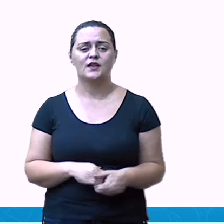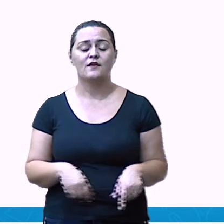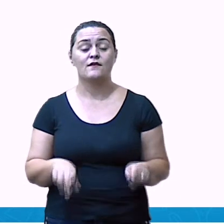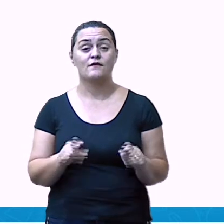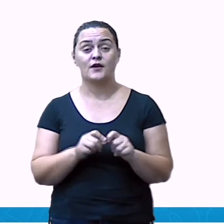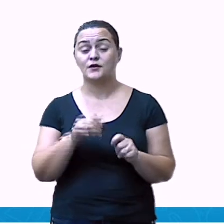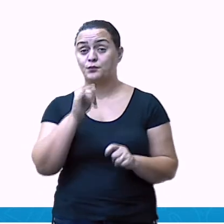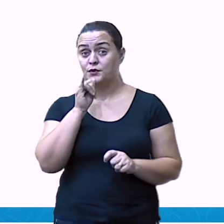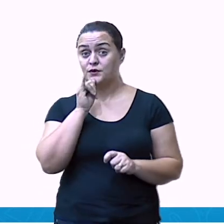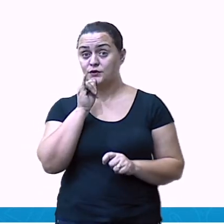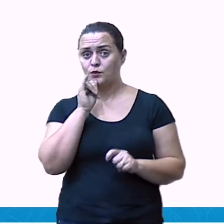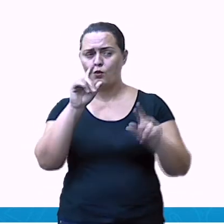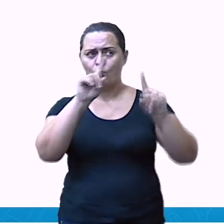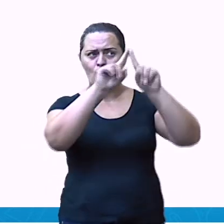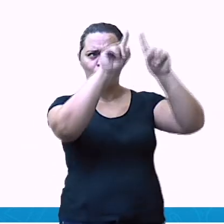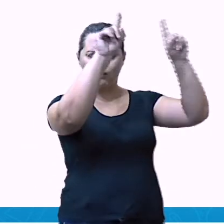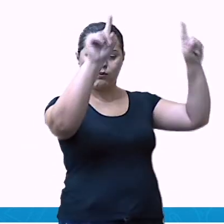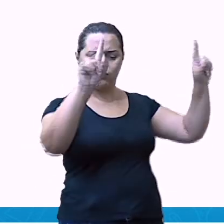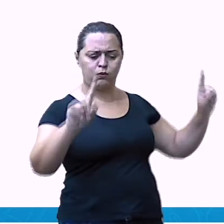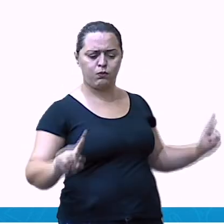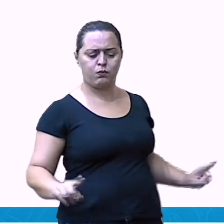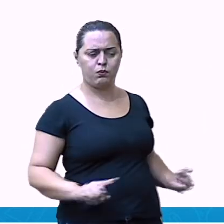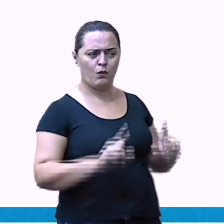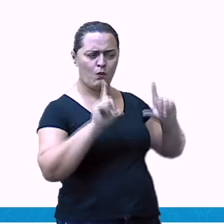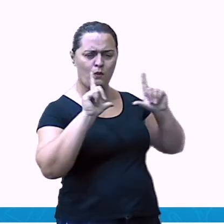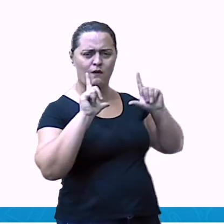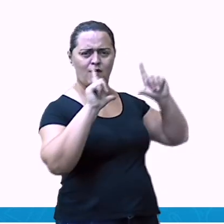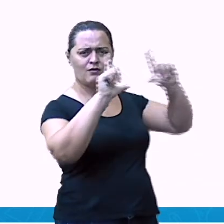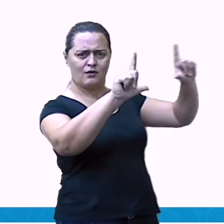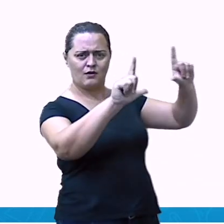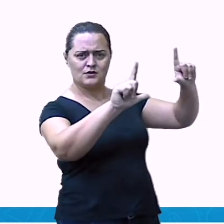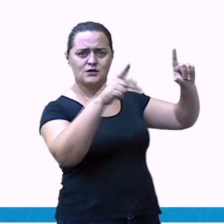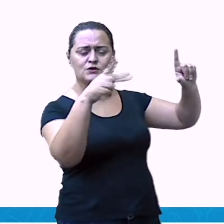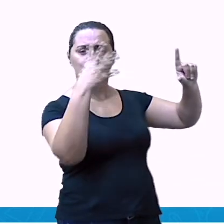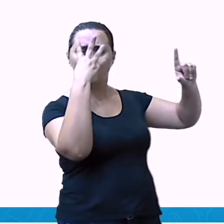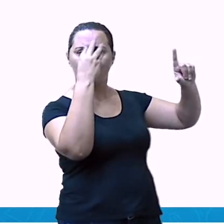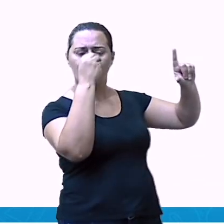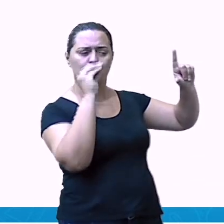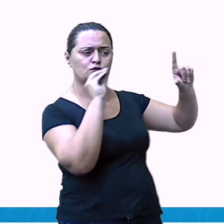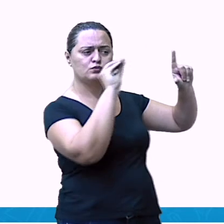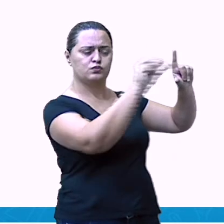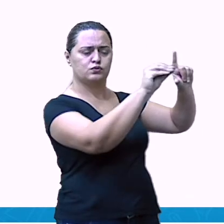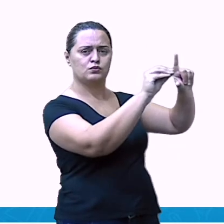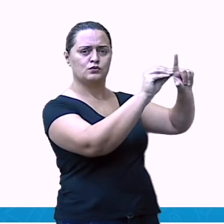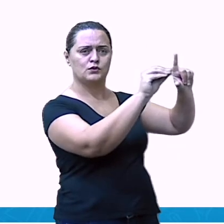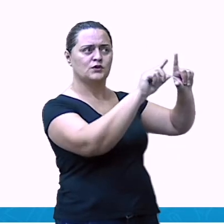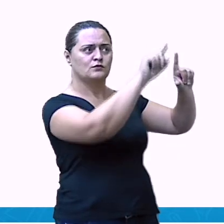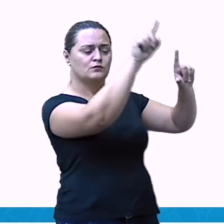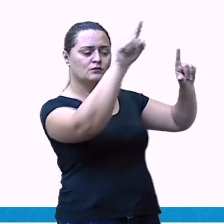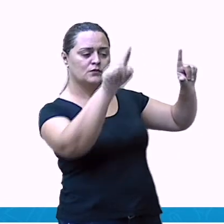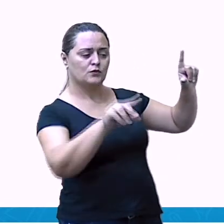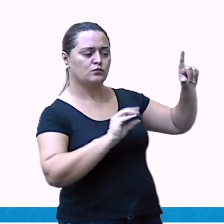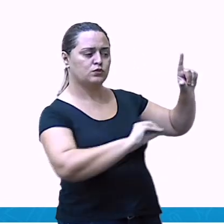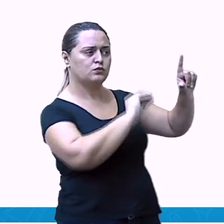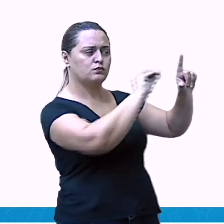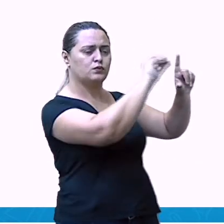Faça um cartaz com sua foto no centro. E ao redor inclua imagens